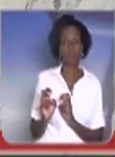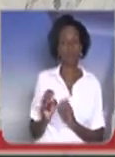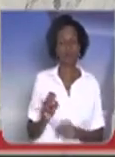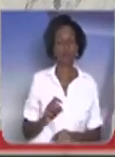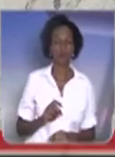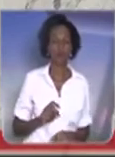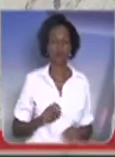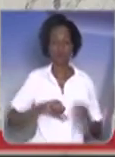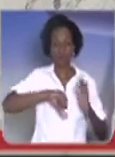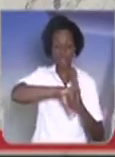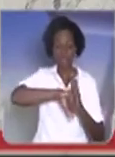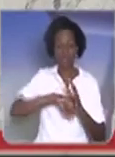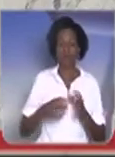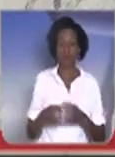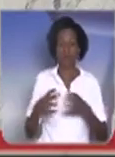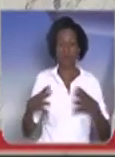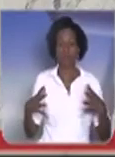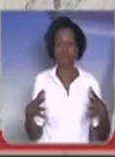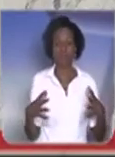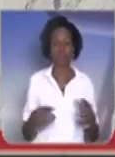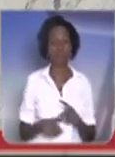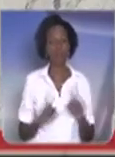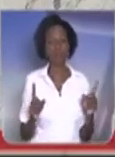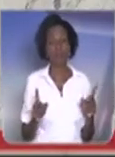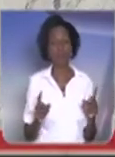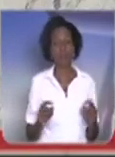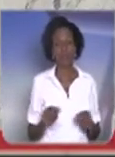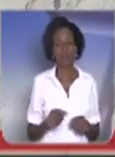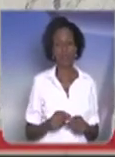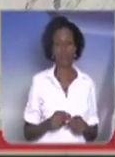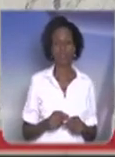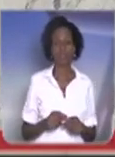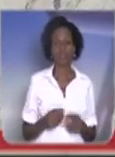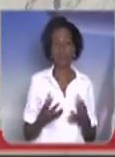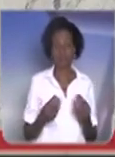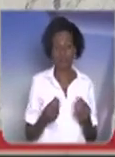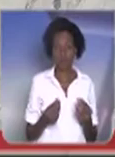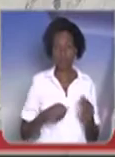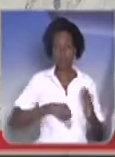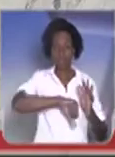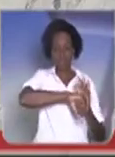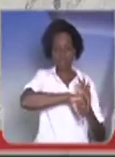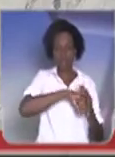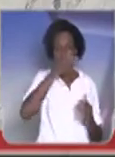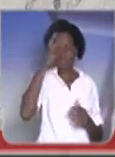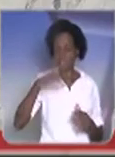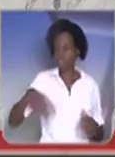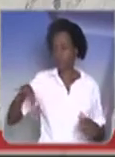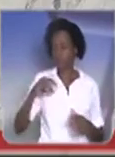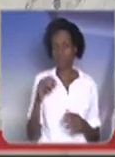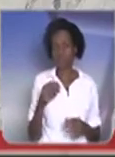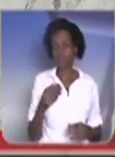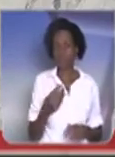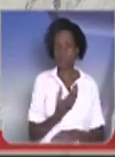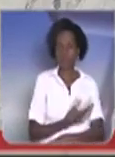interessante, o crime aumentou, mas muitos crimes foram perpetrados por pessoas que não eram criminosas, pessoas que aproveitaram o